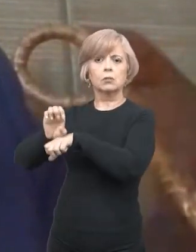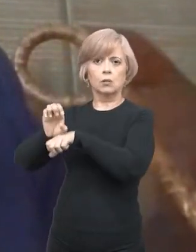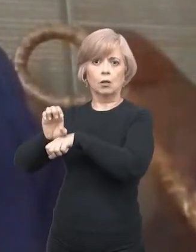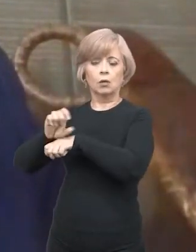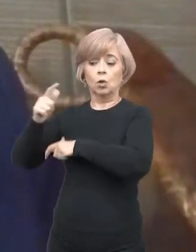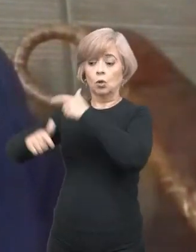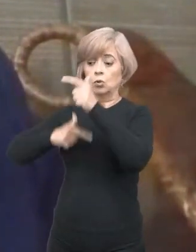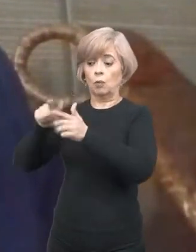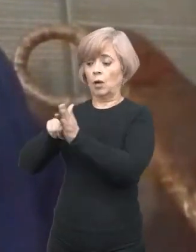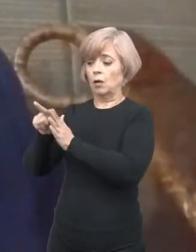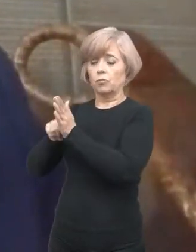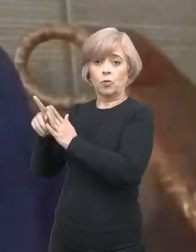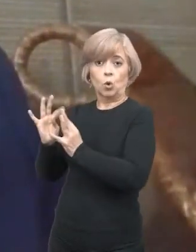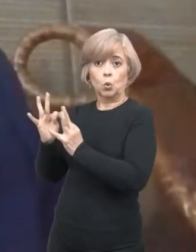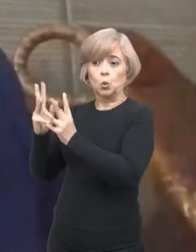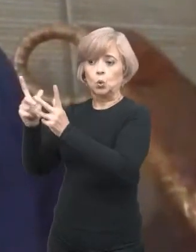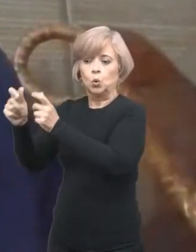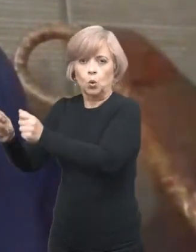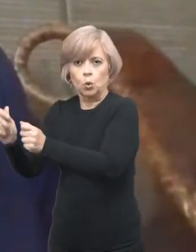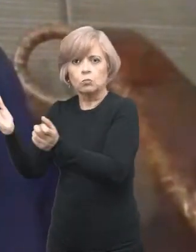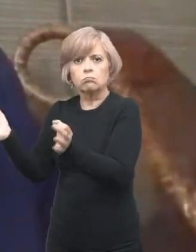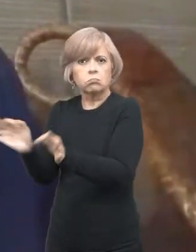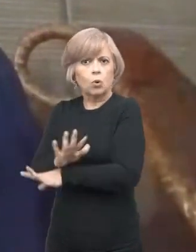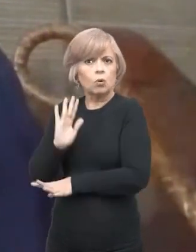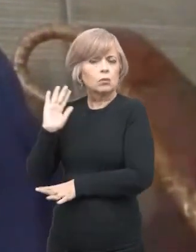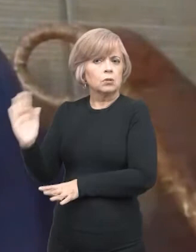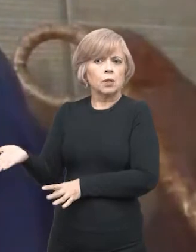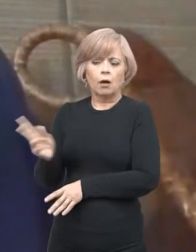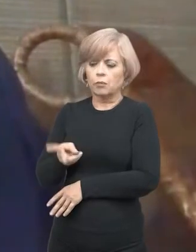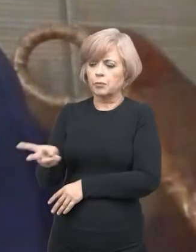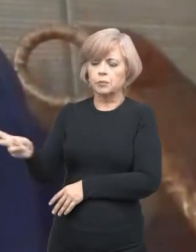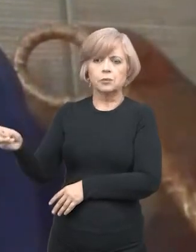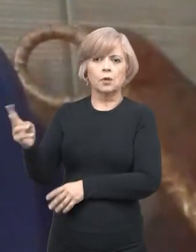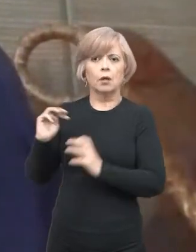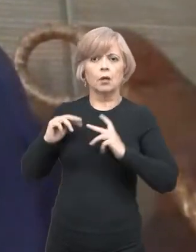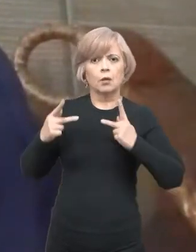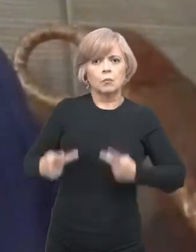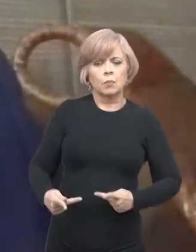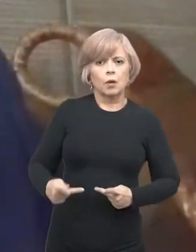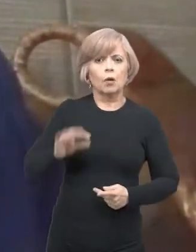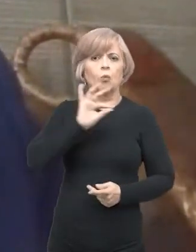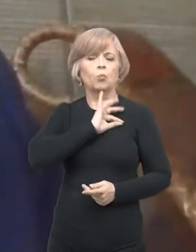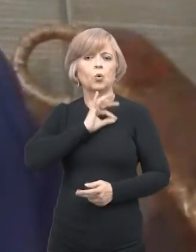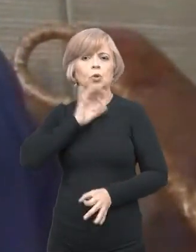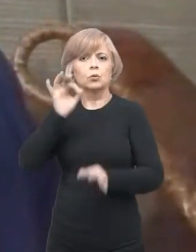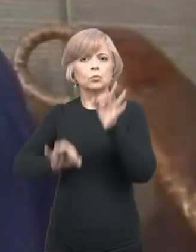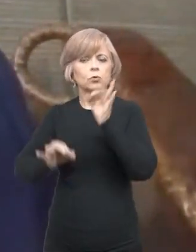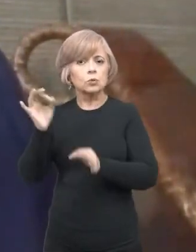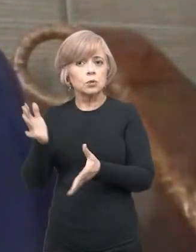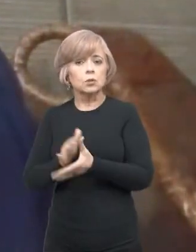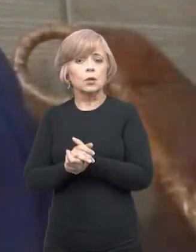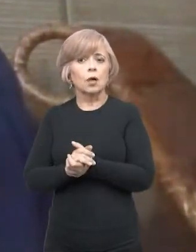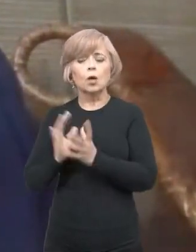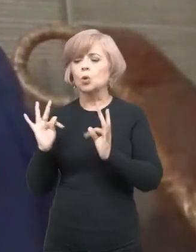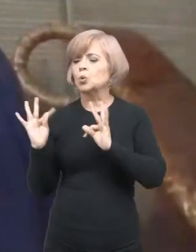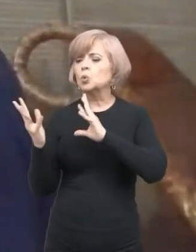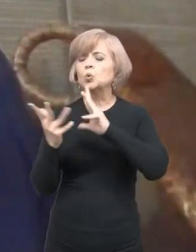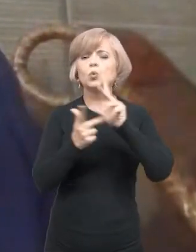Estado do Rio de Janeiro e toda a investigação efetivada, também pelo MP e pela Polícia Judiciária,